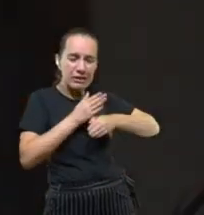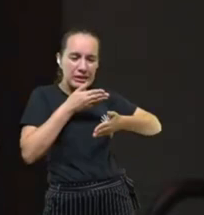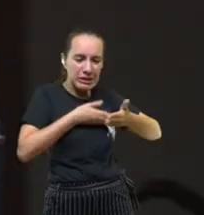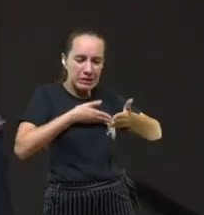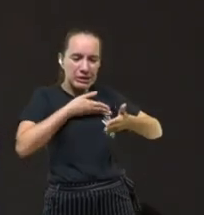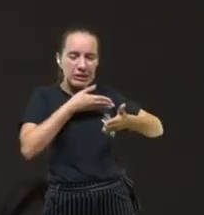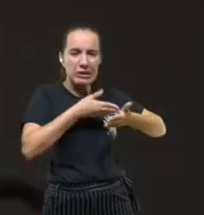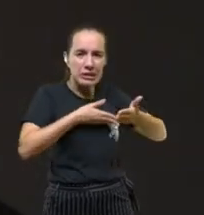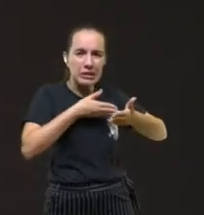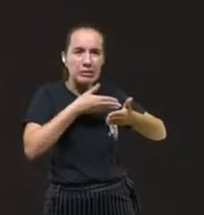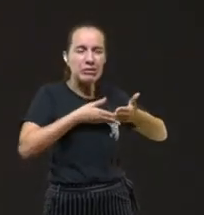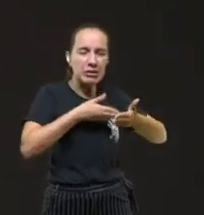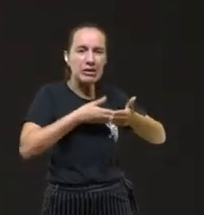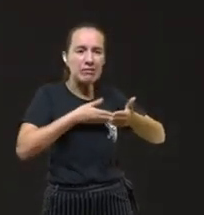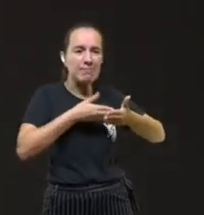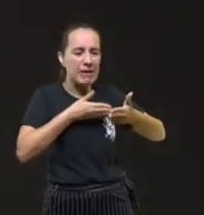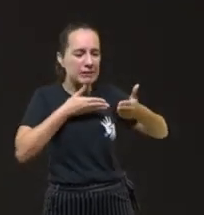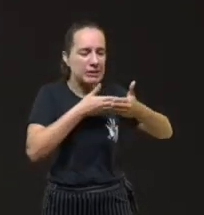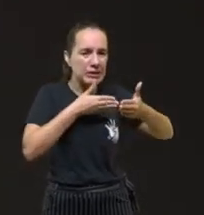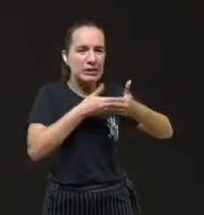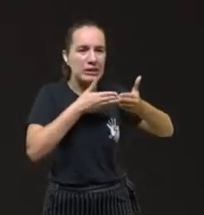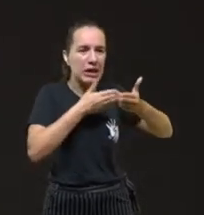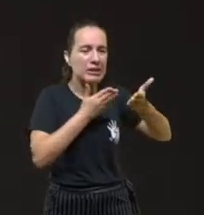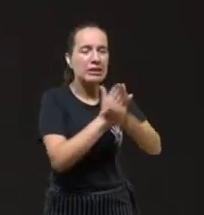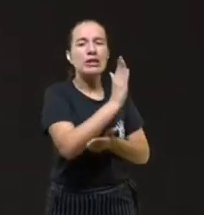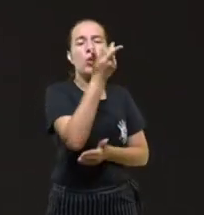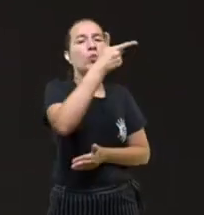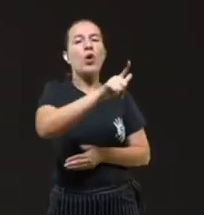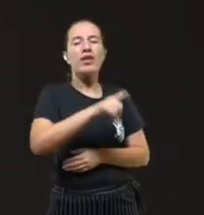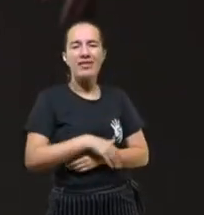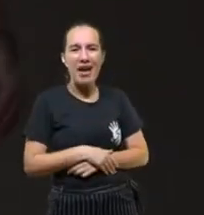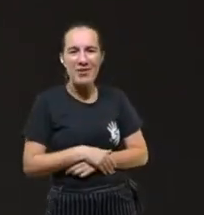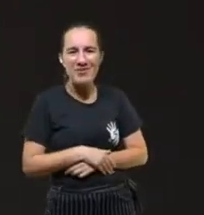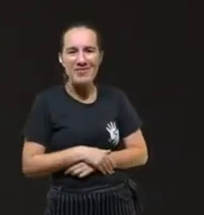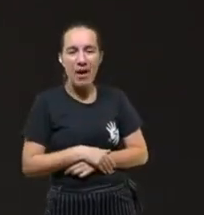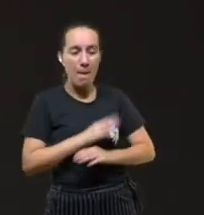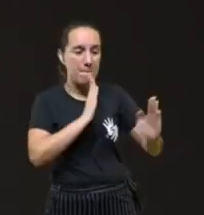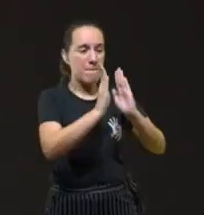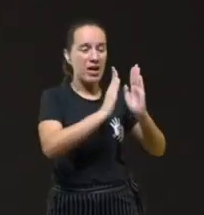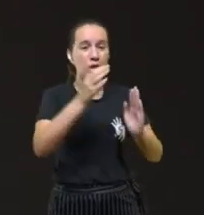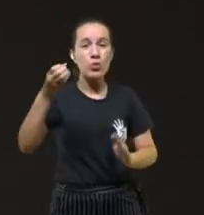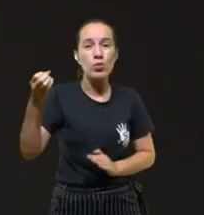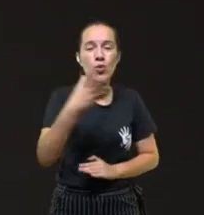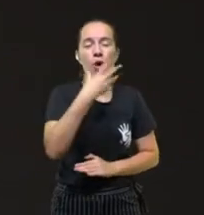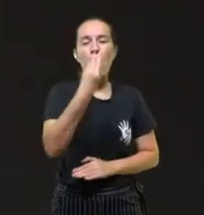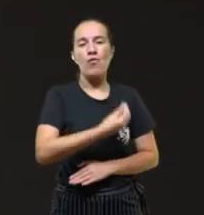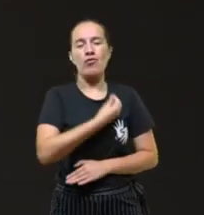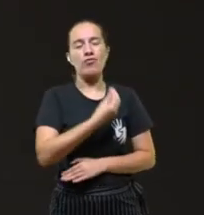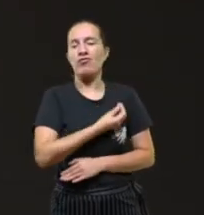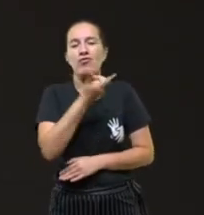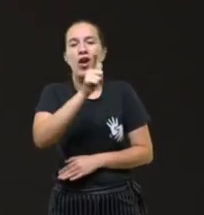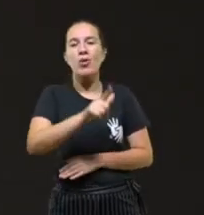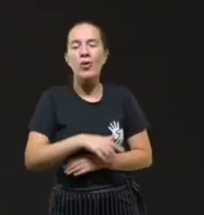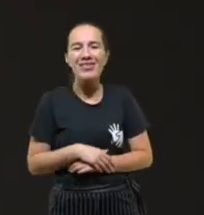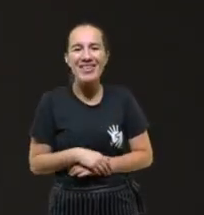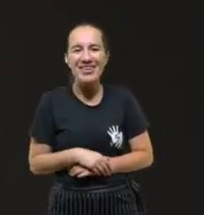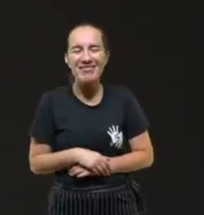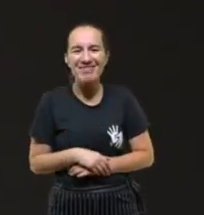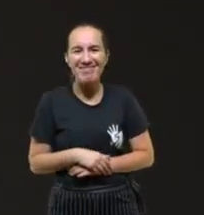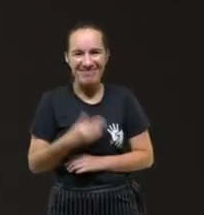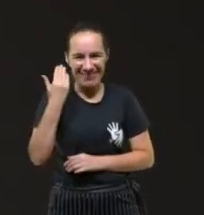empecilhos para eu ter sucesso na nova estação. E